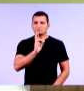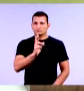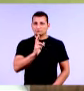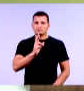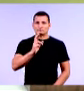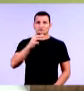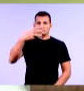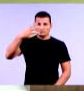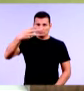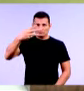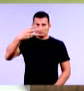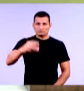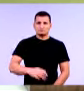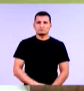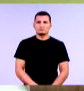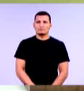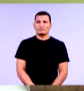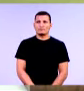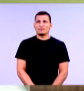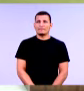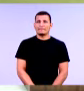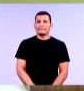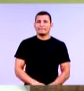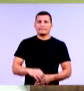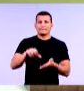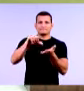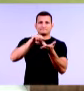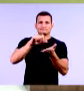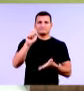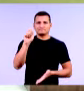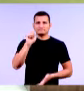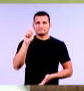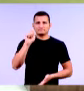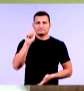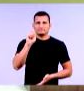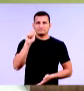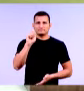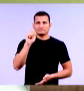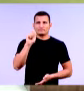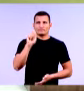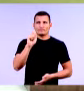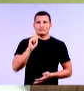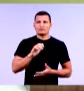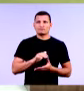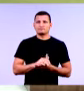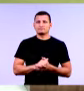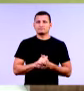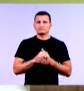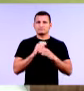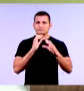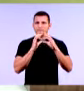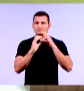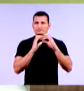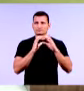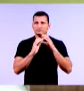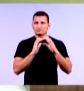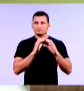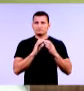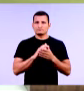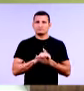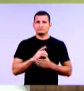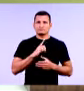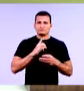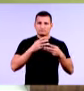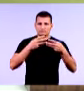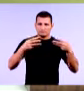aqui... O Polo de Ariquemes falou que nós, nessa comunicação, nós passamos por uma rede local,